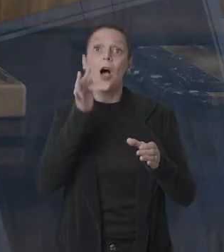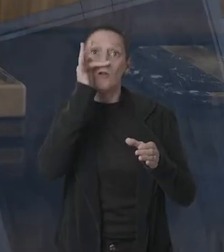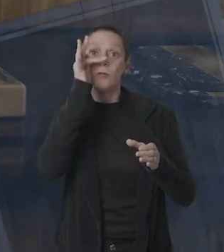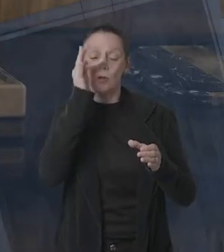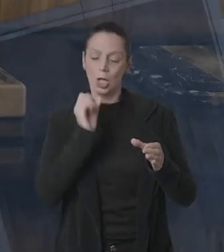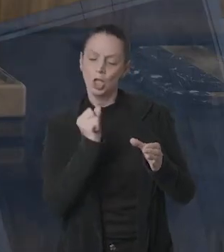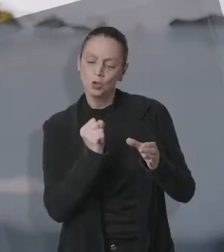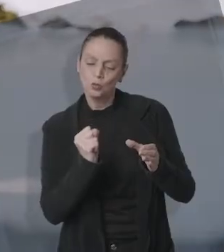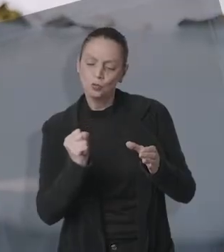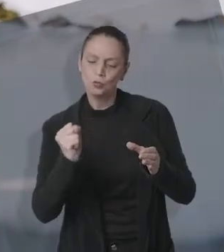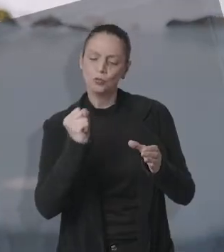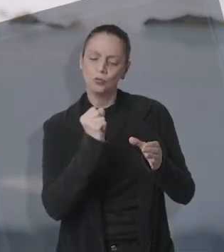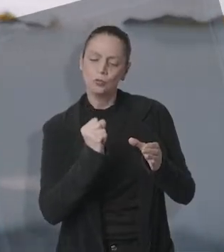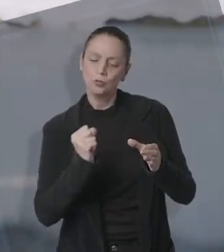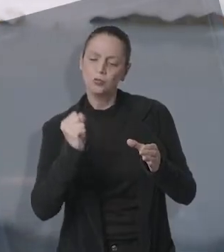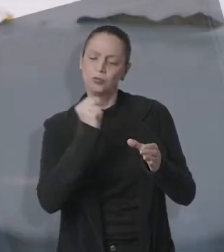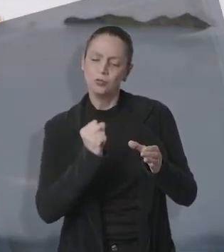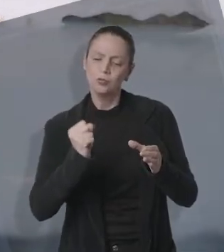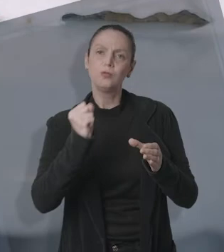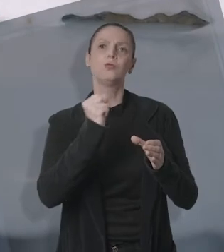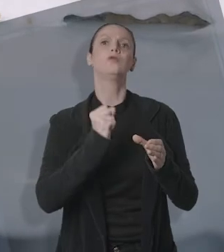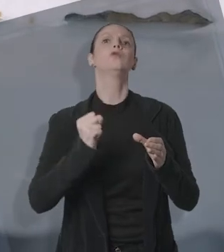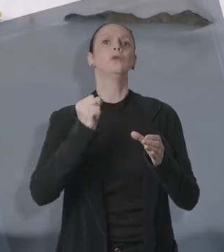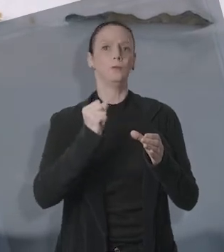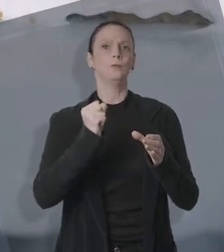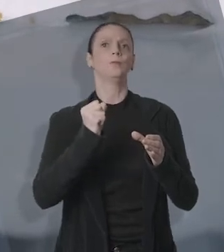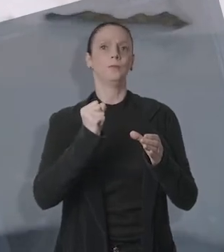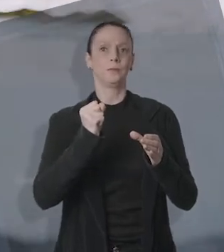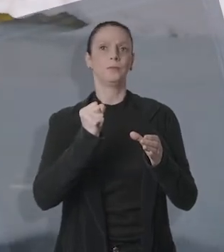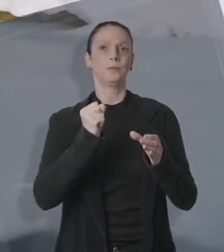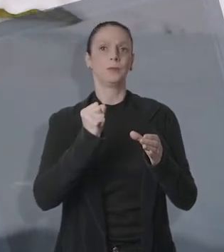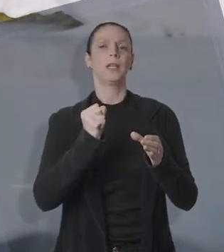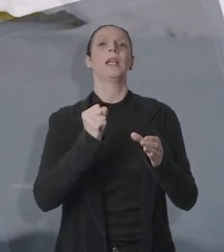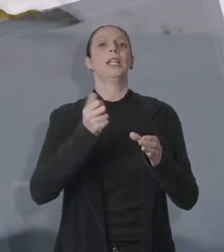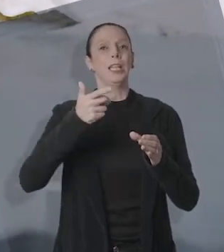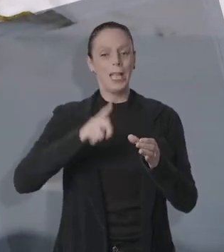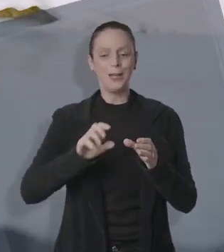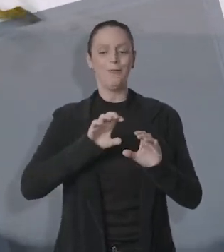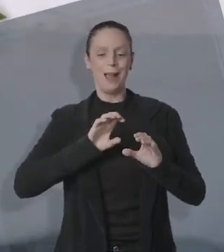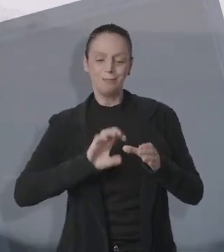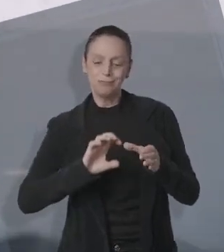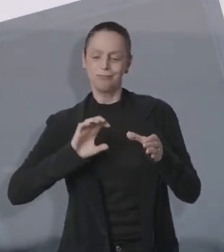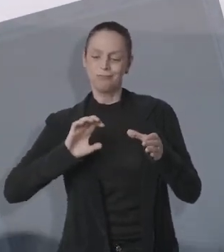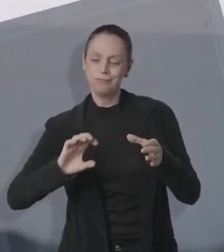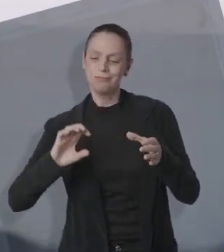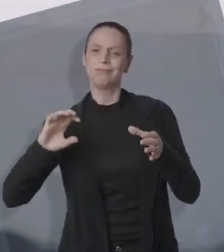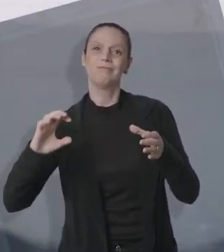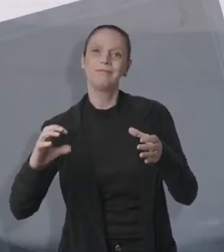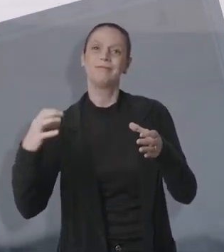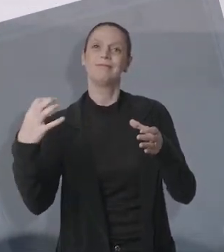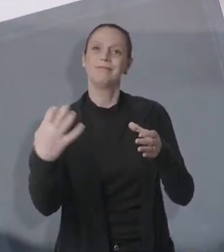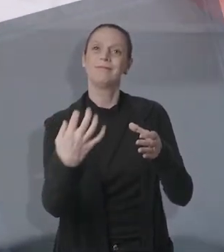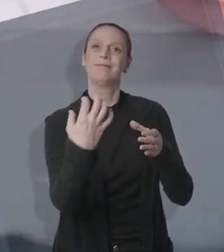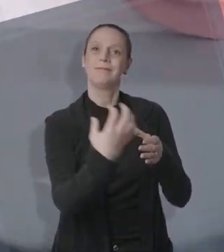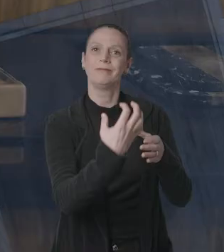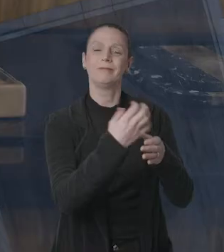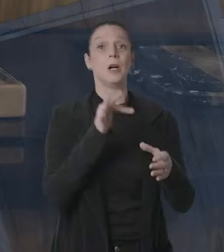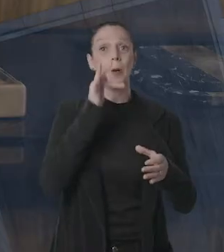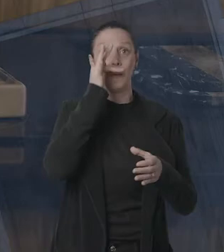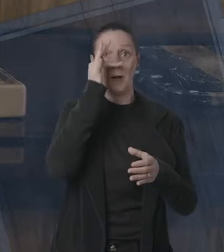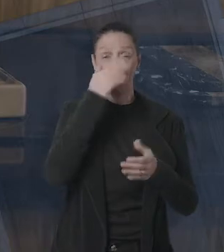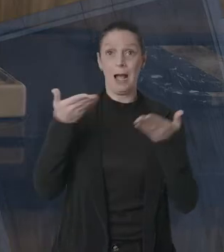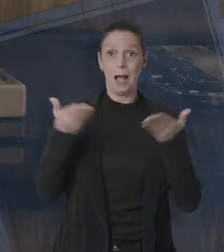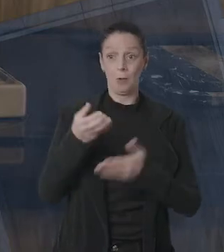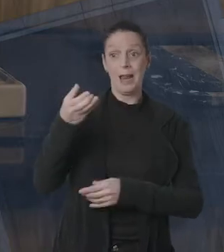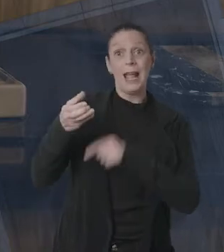do ladinho. Faz um movimento, gira e sobe. E assim eu vou fazendo todas elas. Agora